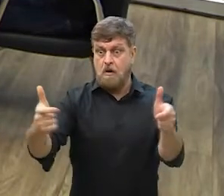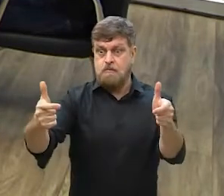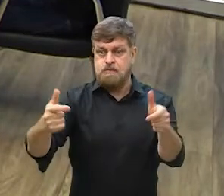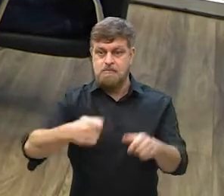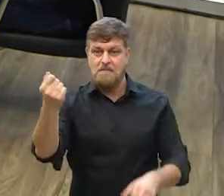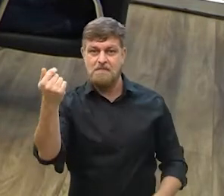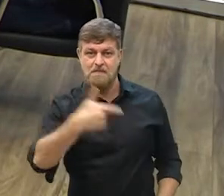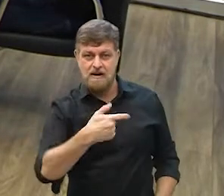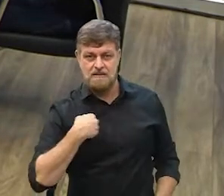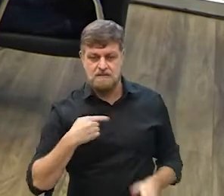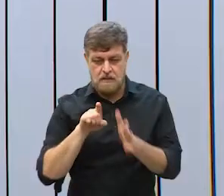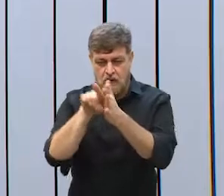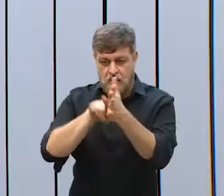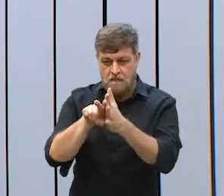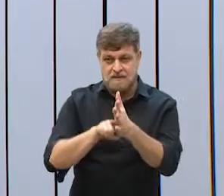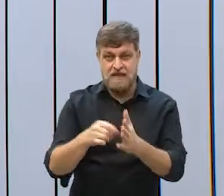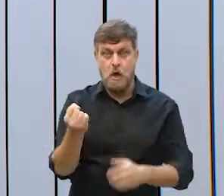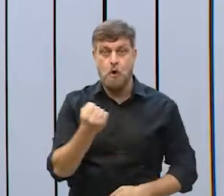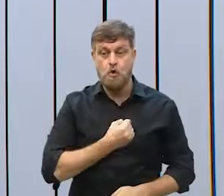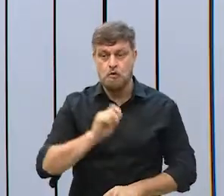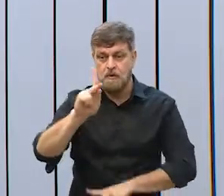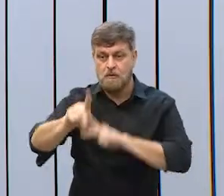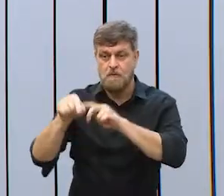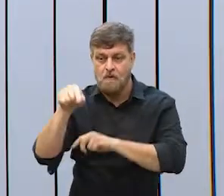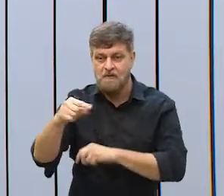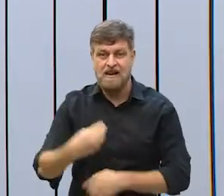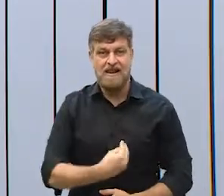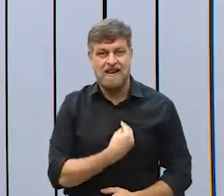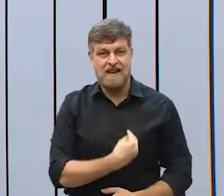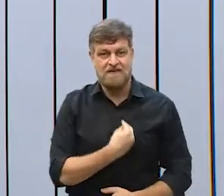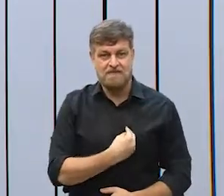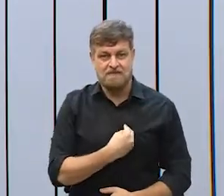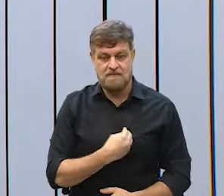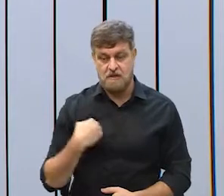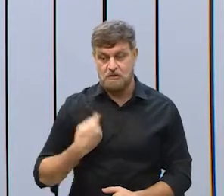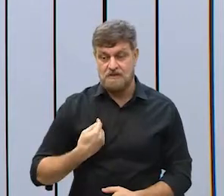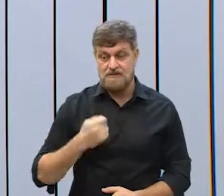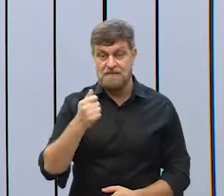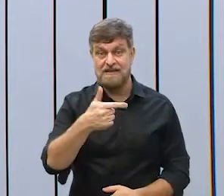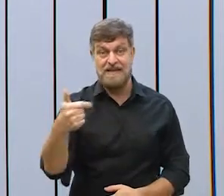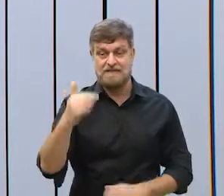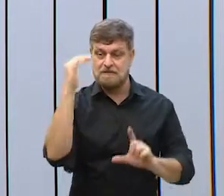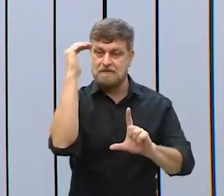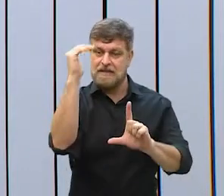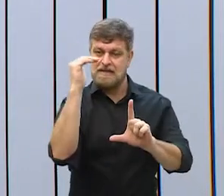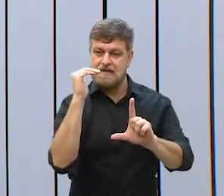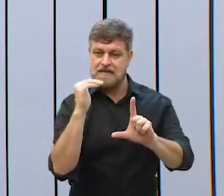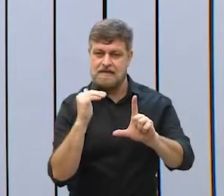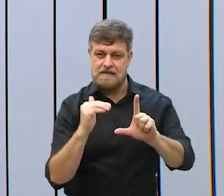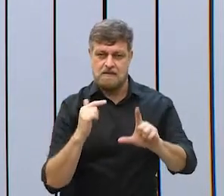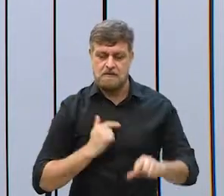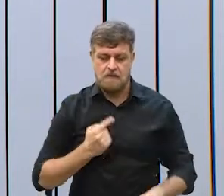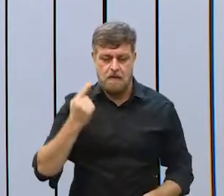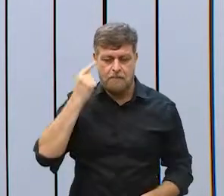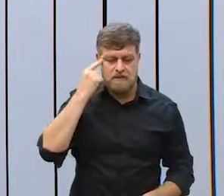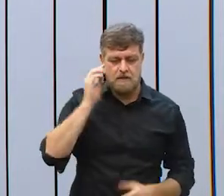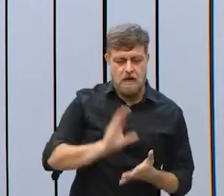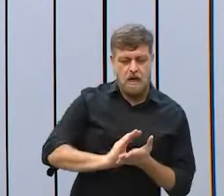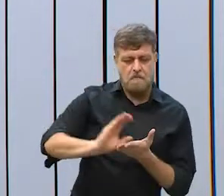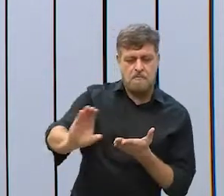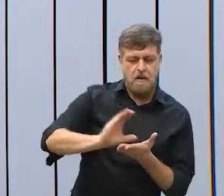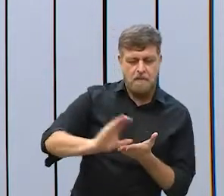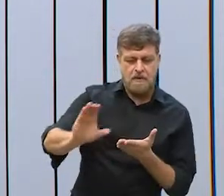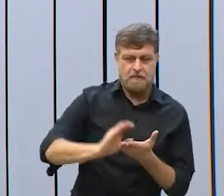que eu fiz por número de população. Olha só. Então, pega e se compara o investimento. Lógico que também